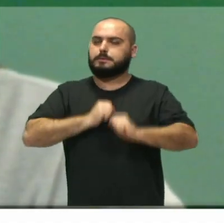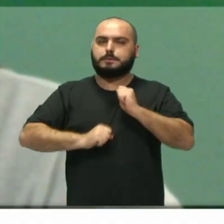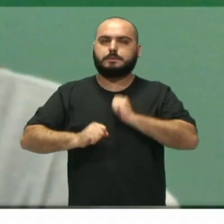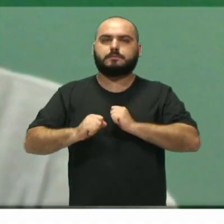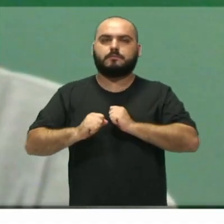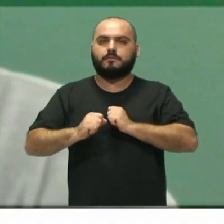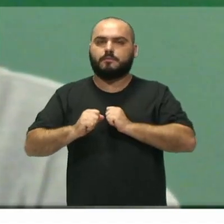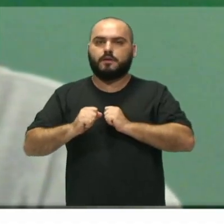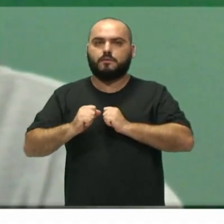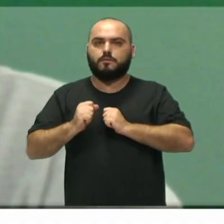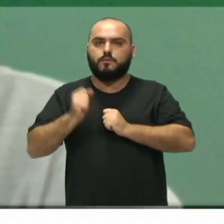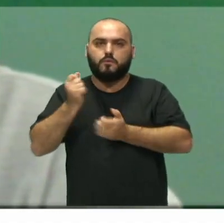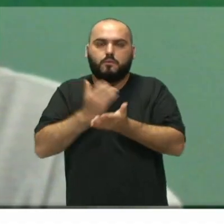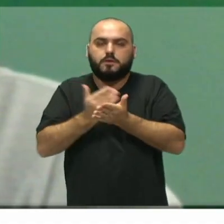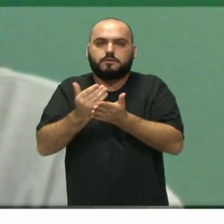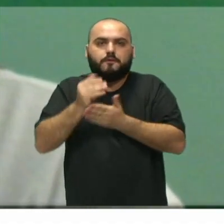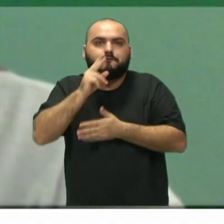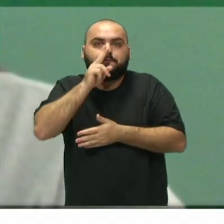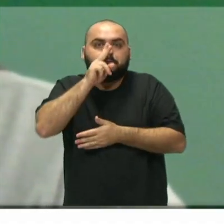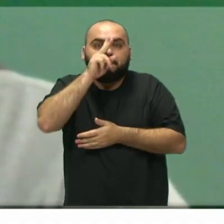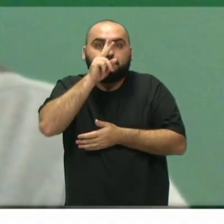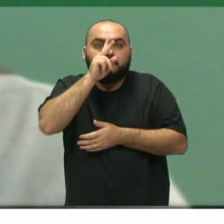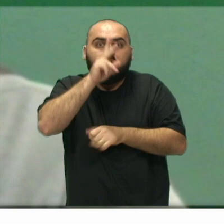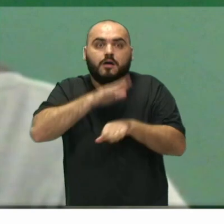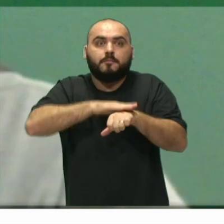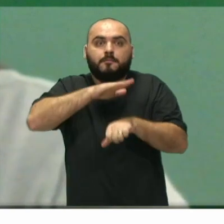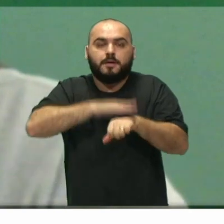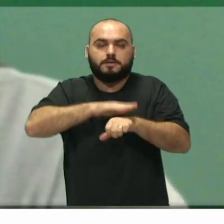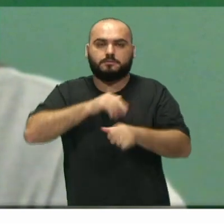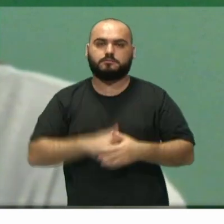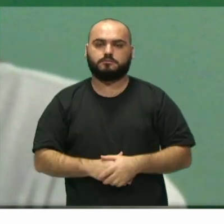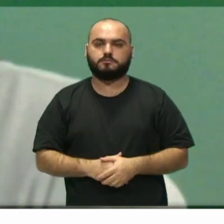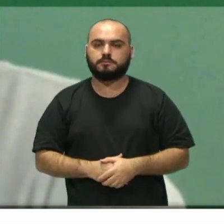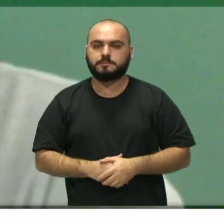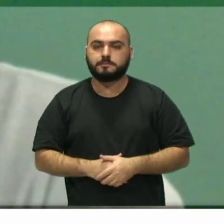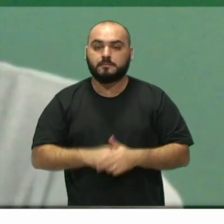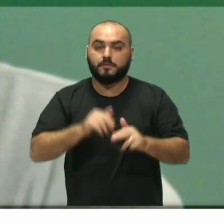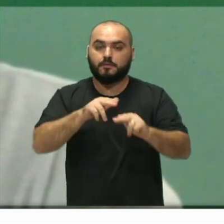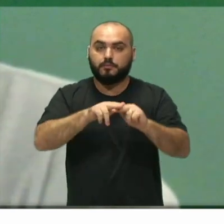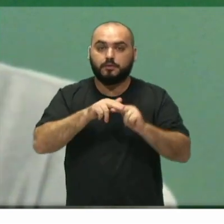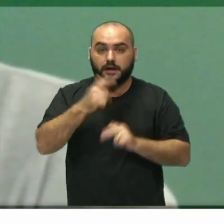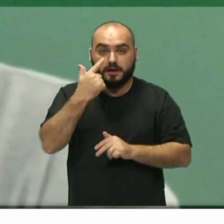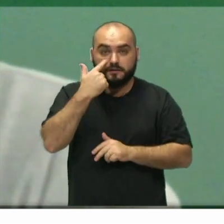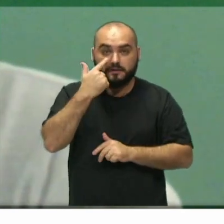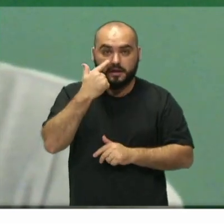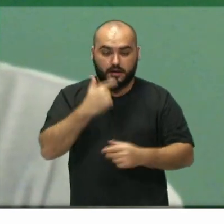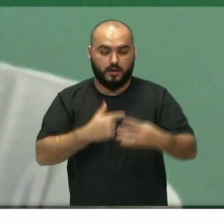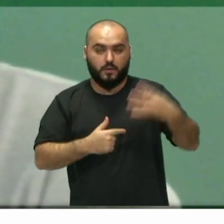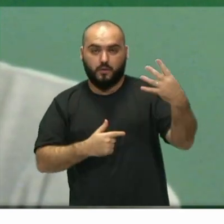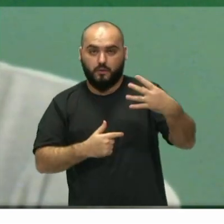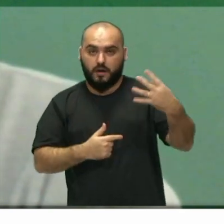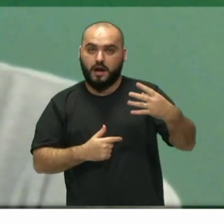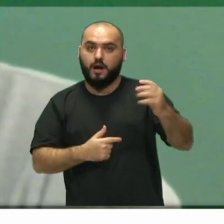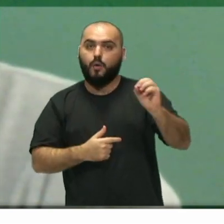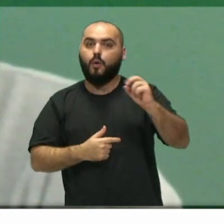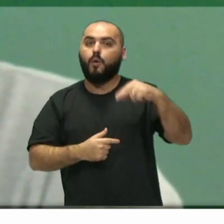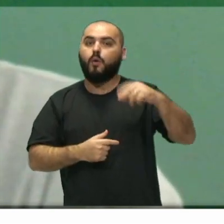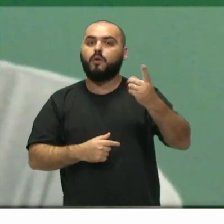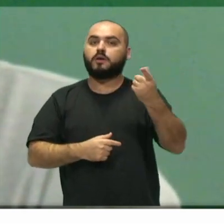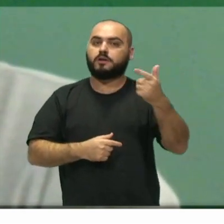se intensificando ao longo do tempo. Tecnicamente, a gente até chama isso de a quarta onda dessa